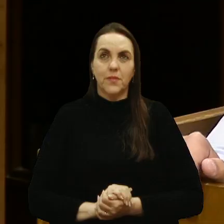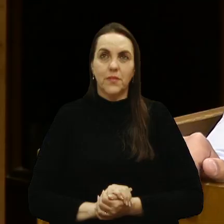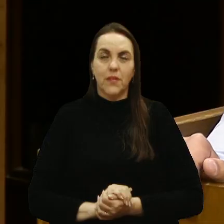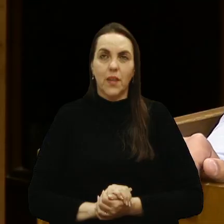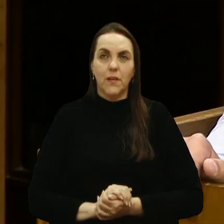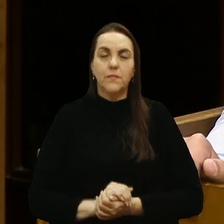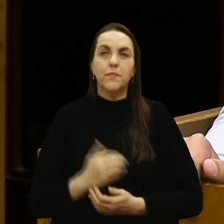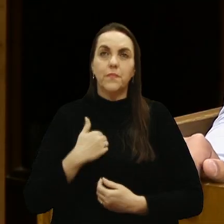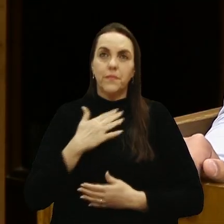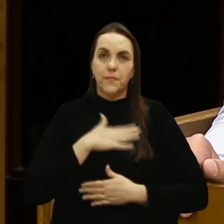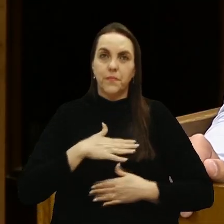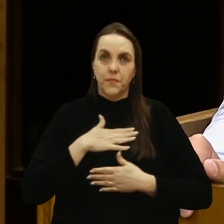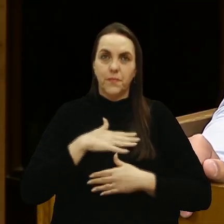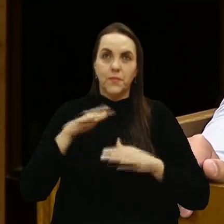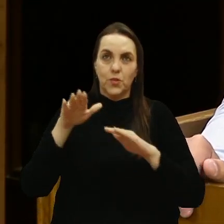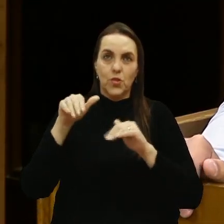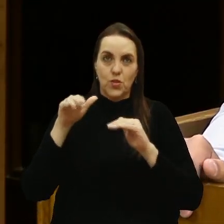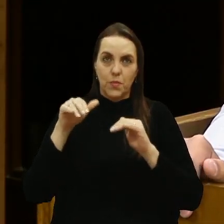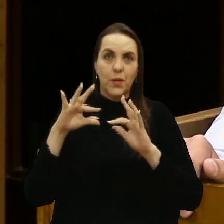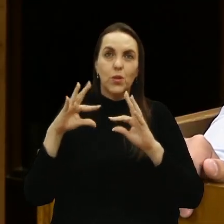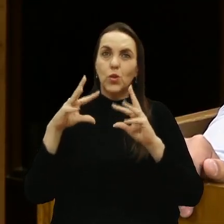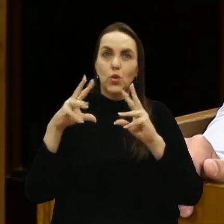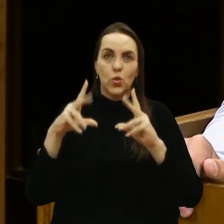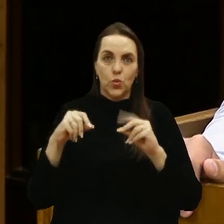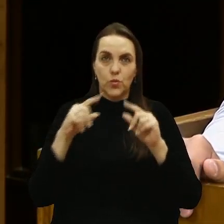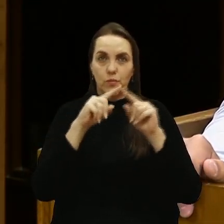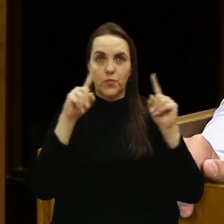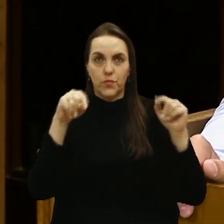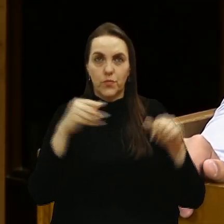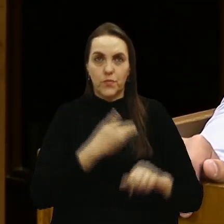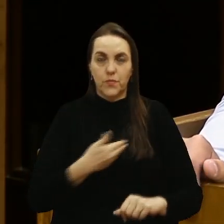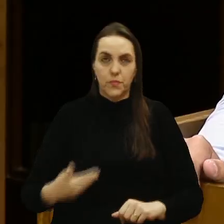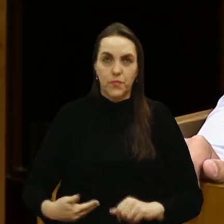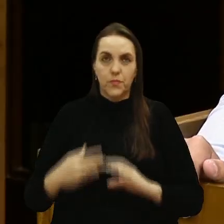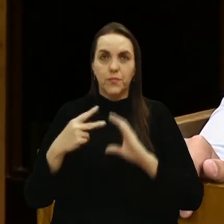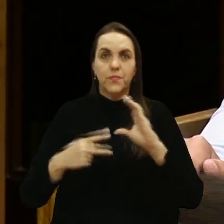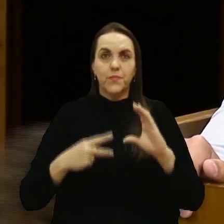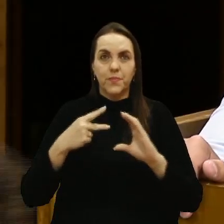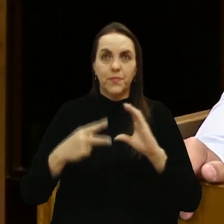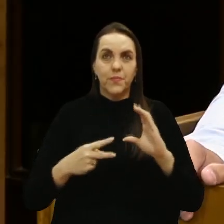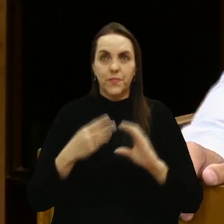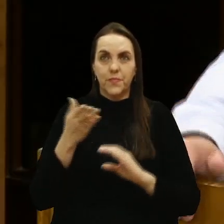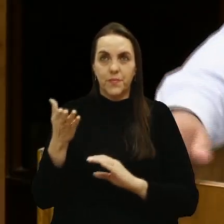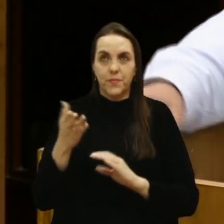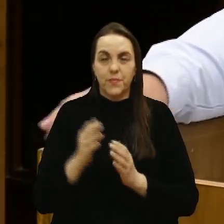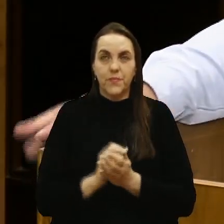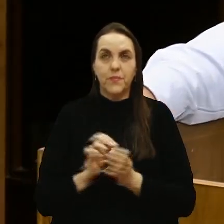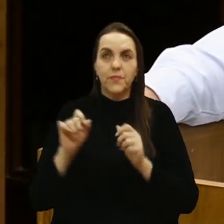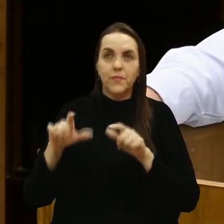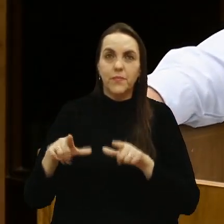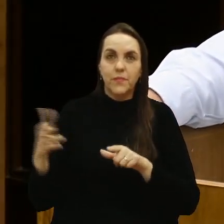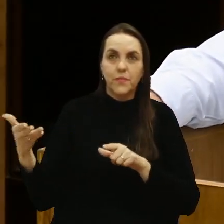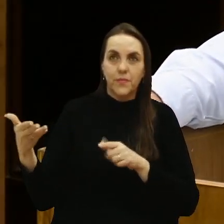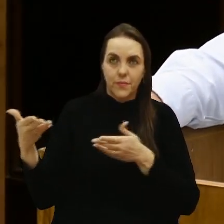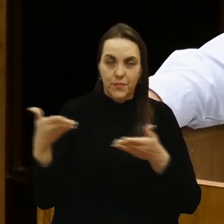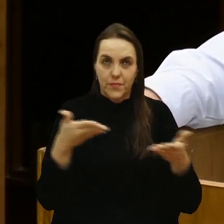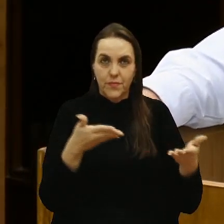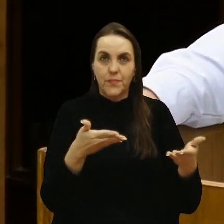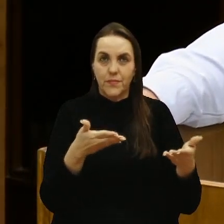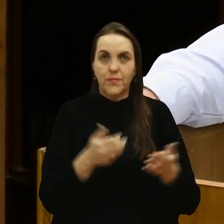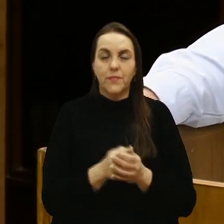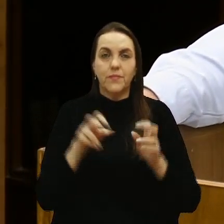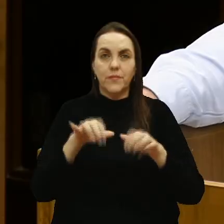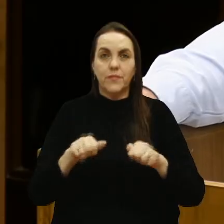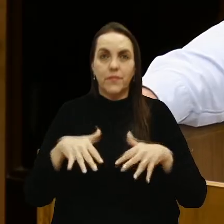Primeiro eu gostaria de chamar todos os servidores públicos da Câmara de Vereadores que estão aqui na antessala para que venham até aqui